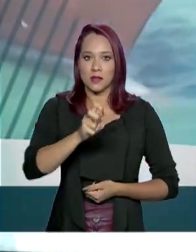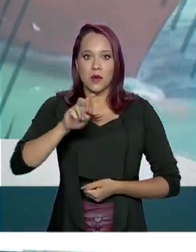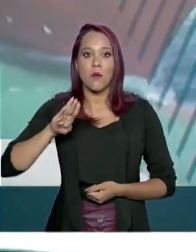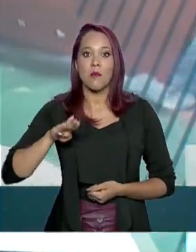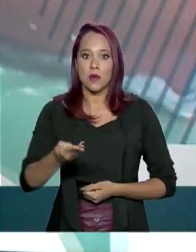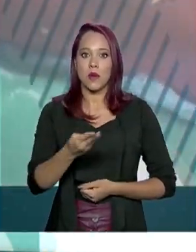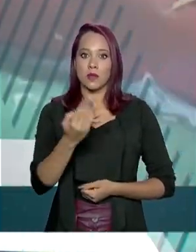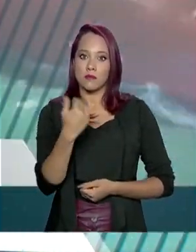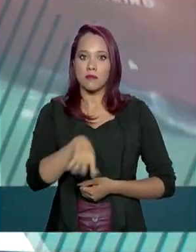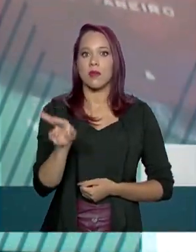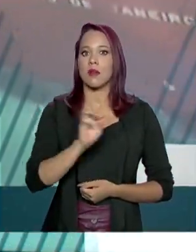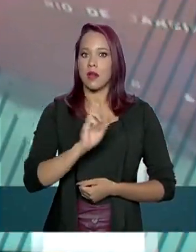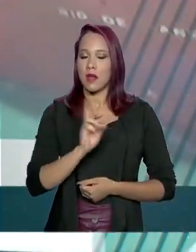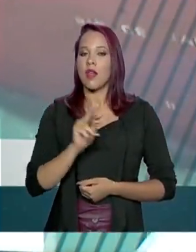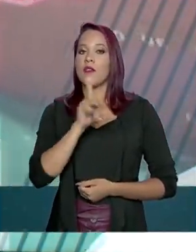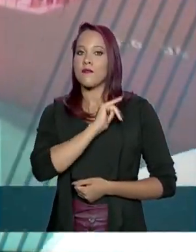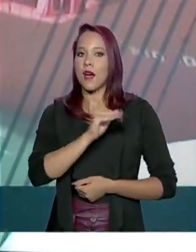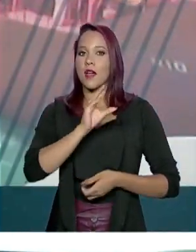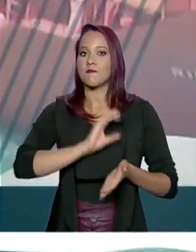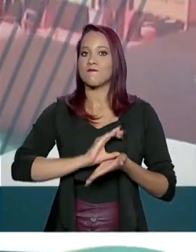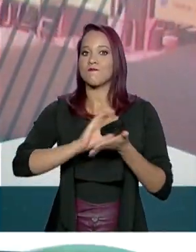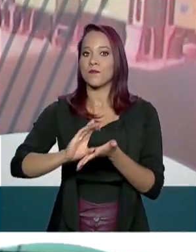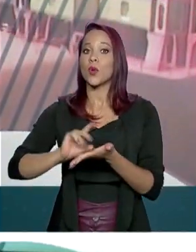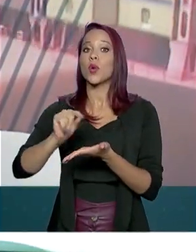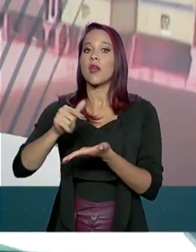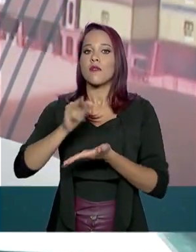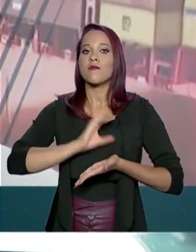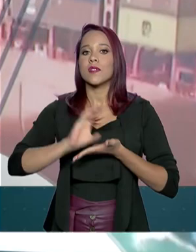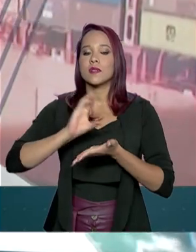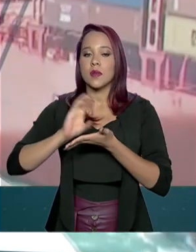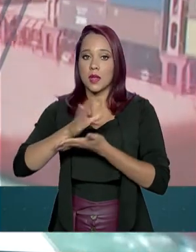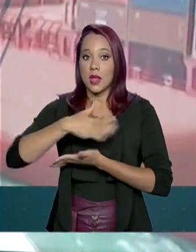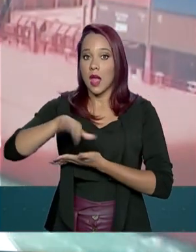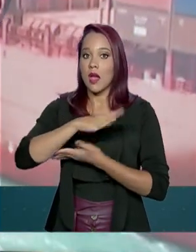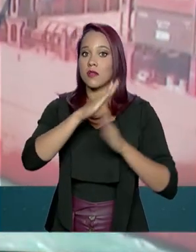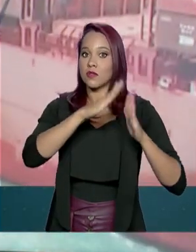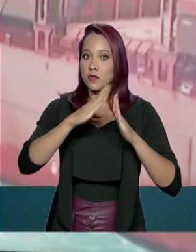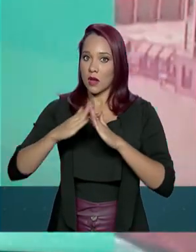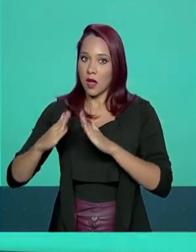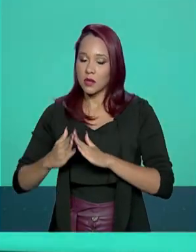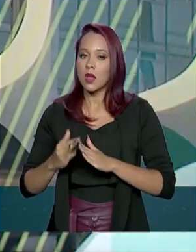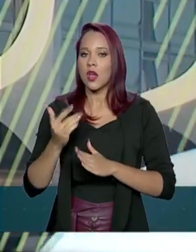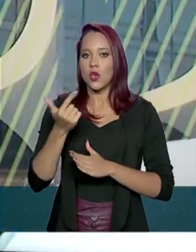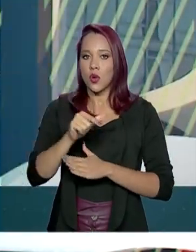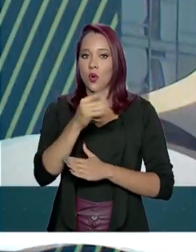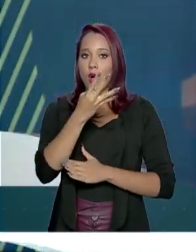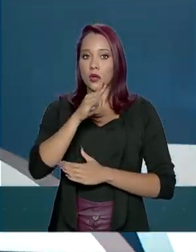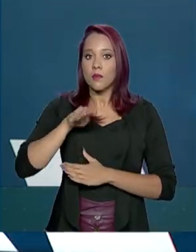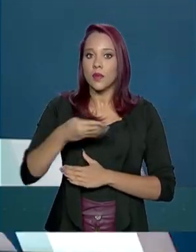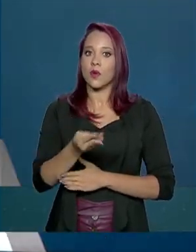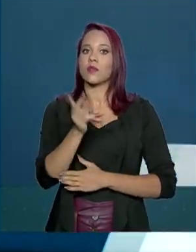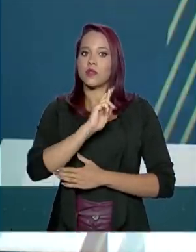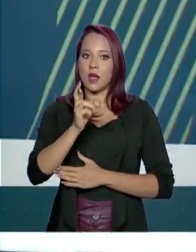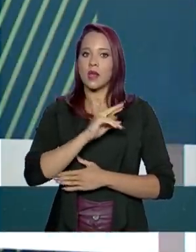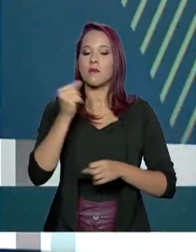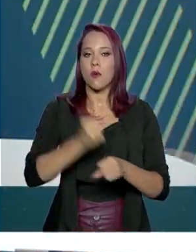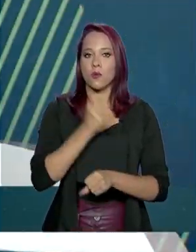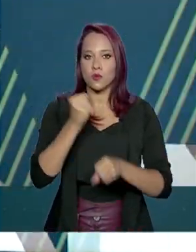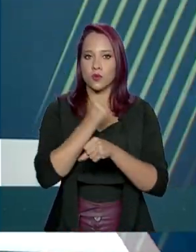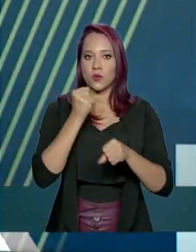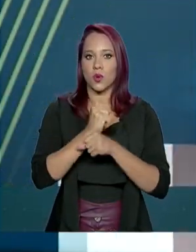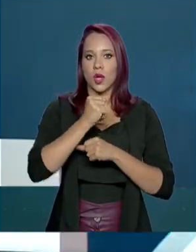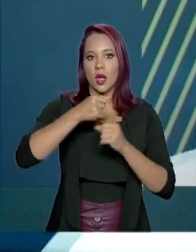bilhões e meio de reais vão ser destinados a financiar - na área de habitação e outros 4 bilhões de reais para obras de